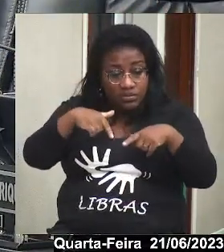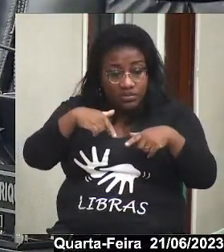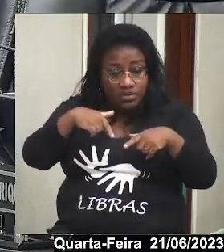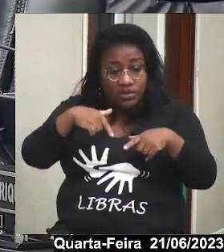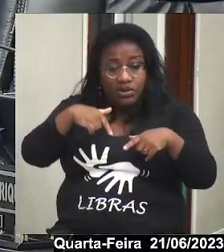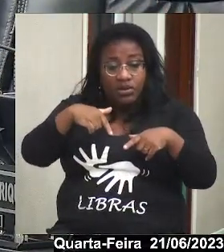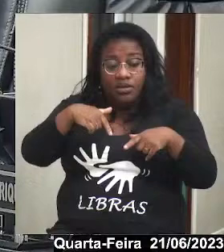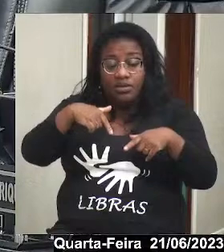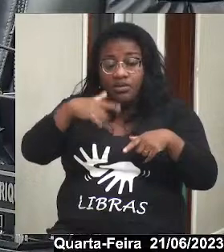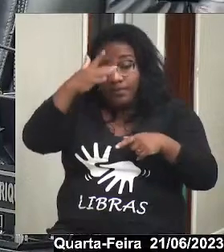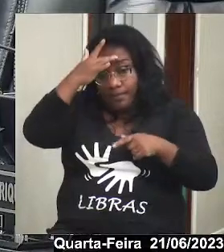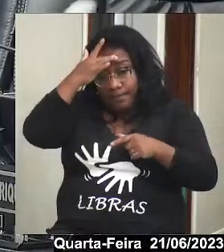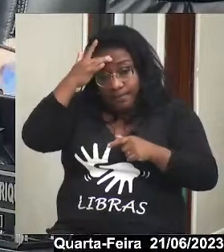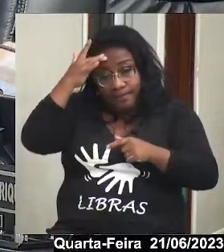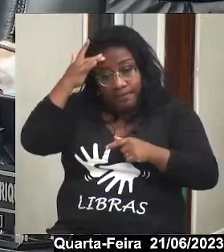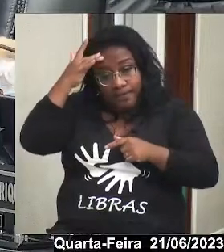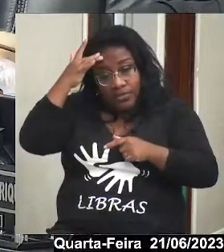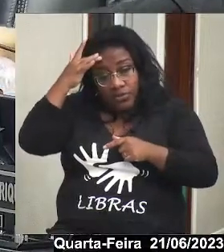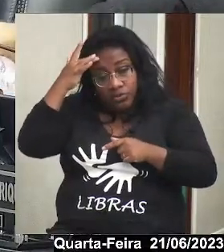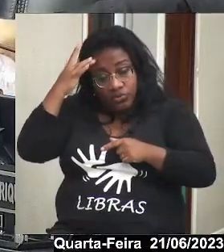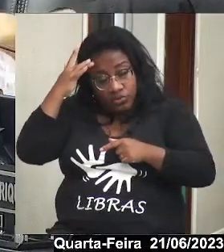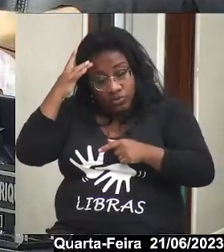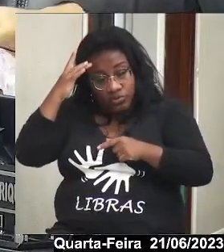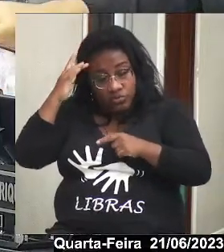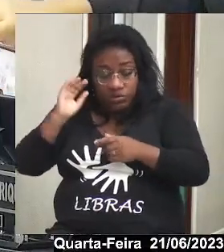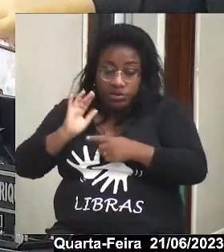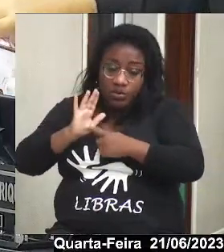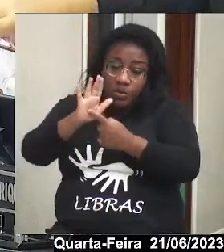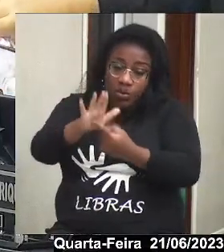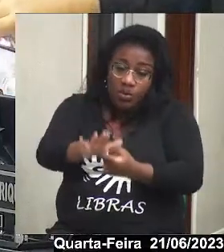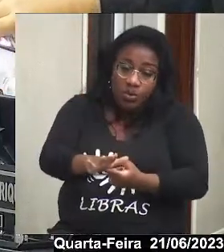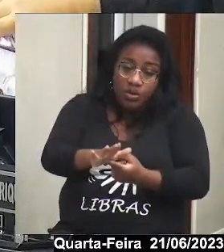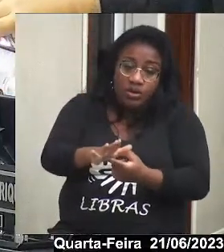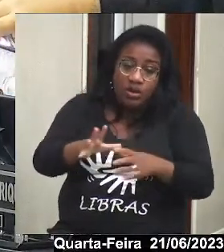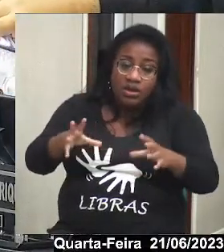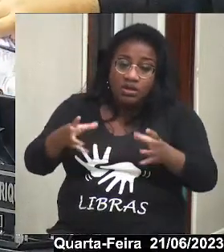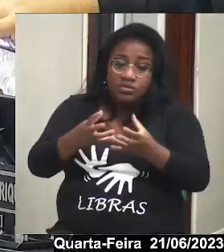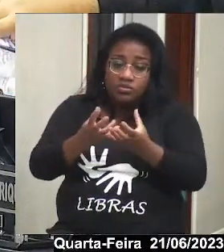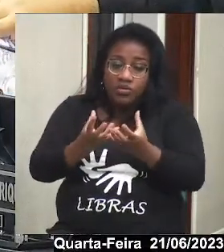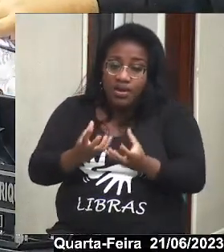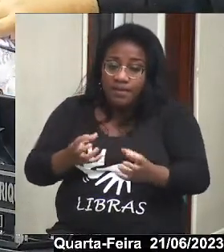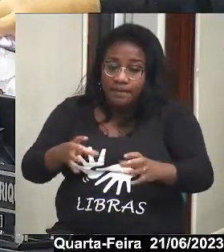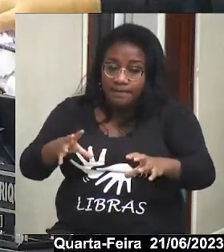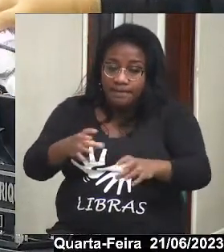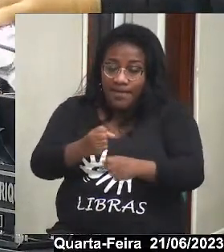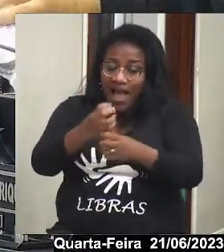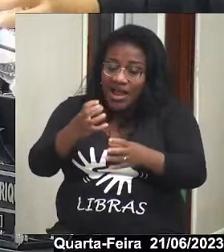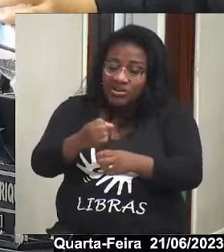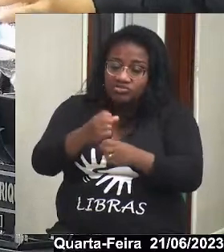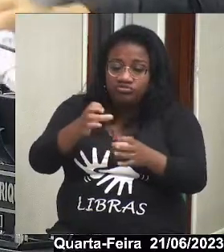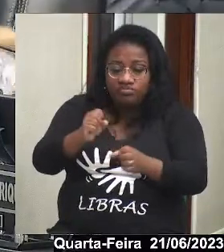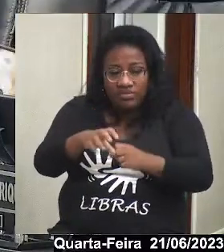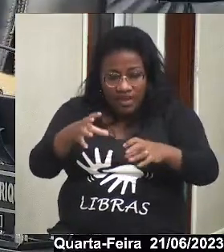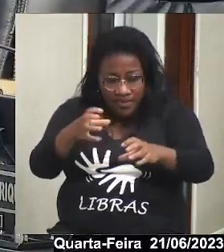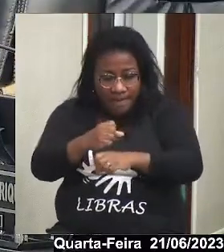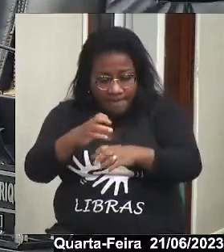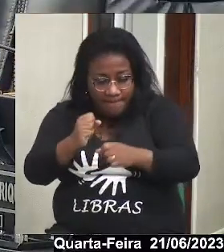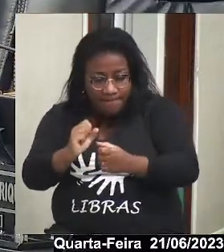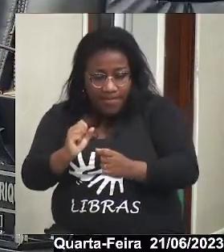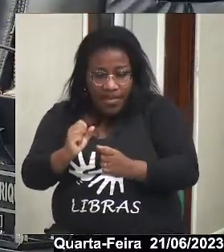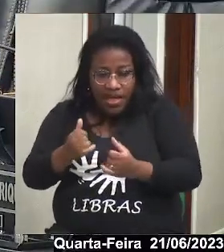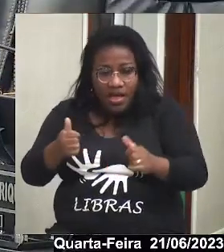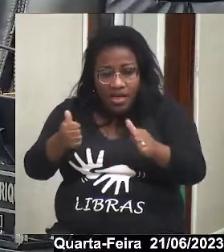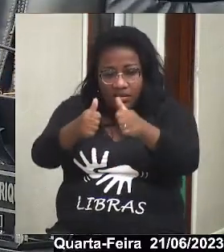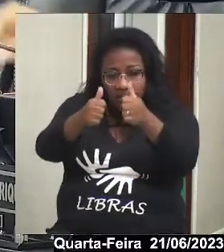feira. Tem pessoas que também são expositores e são pessoas nossas que trabalham com o mesmo objetivo de